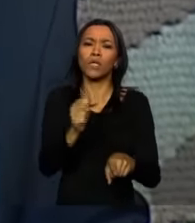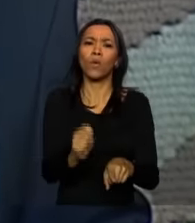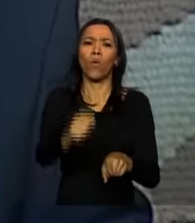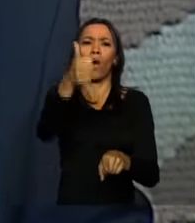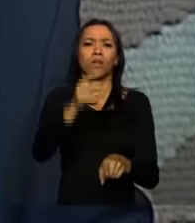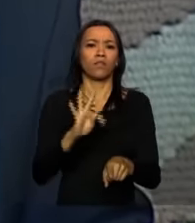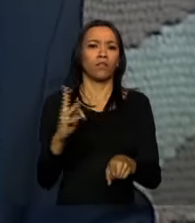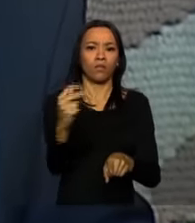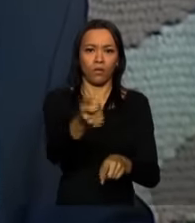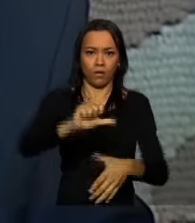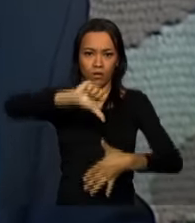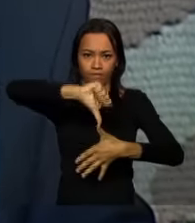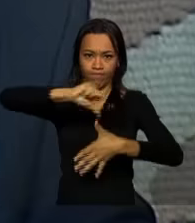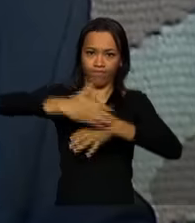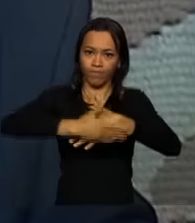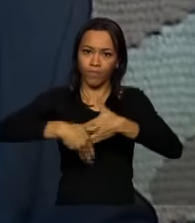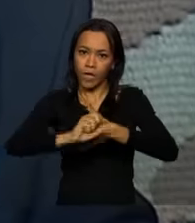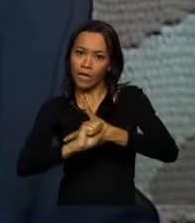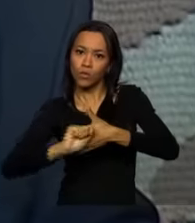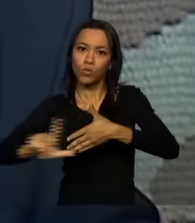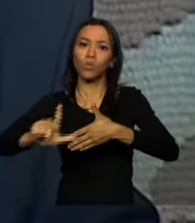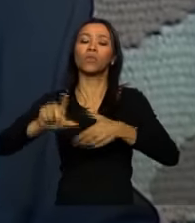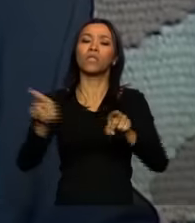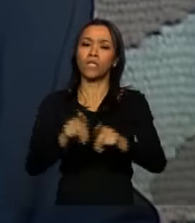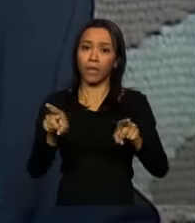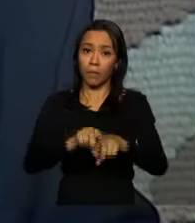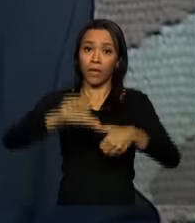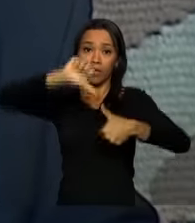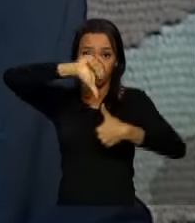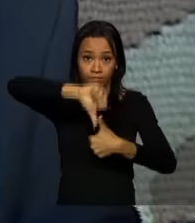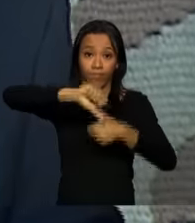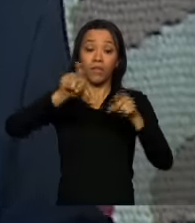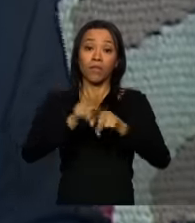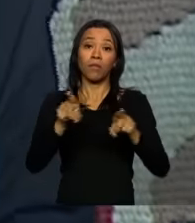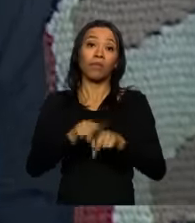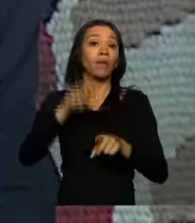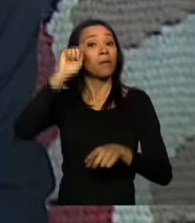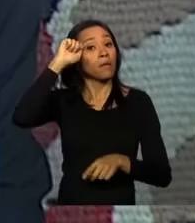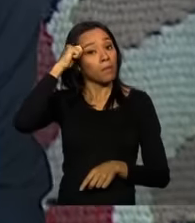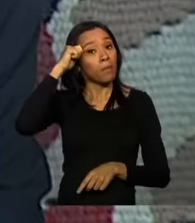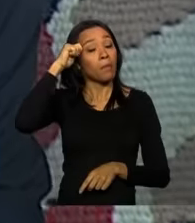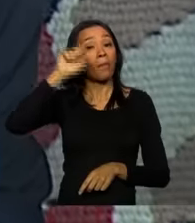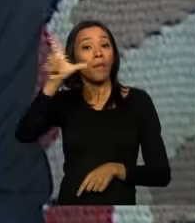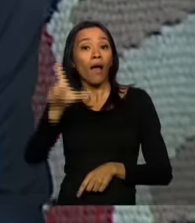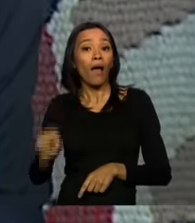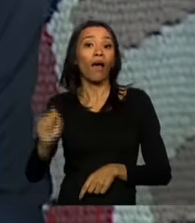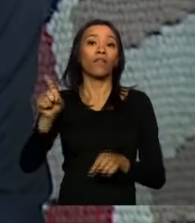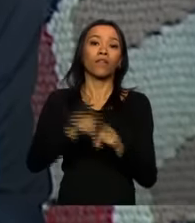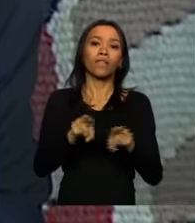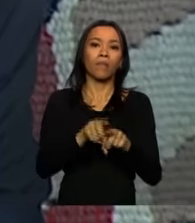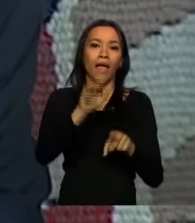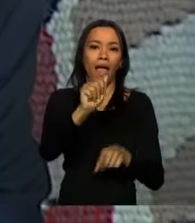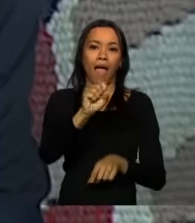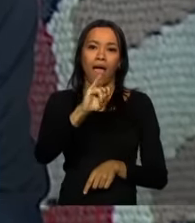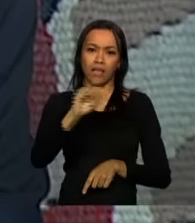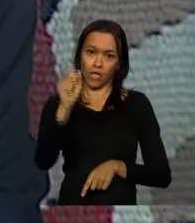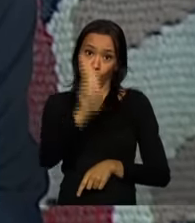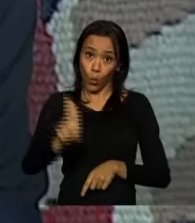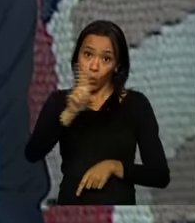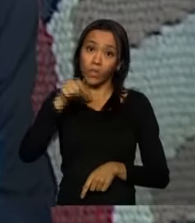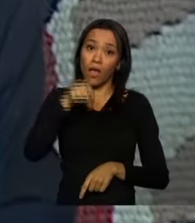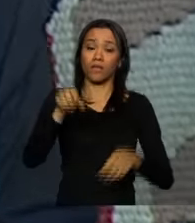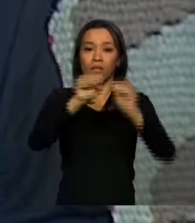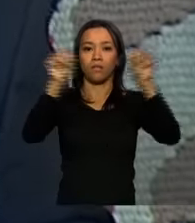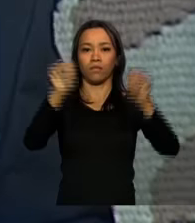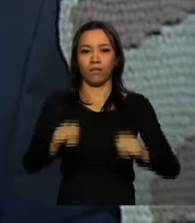Sul e por países da América Central, da África e da Ásia, com benefícios econômicos claros para as empresas